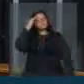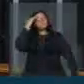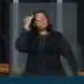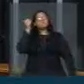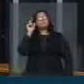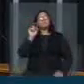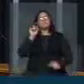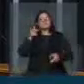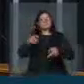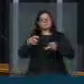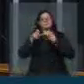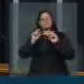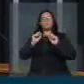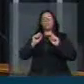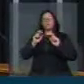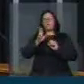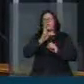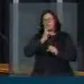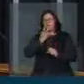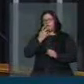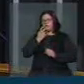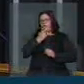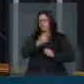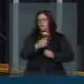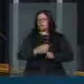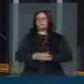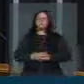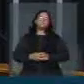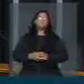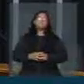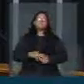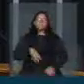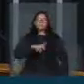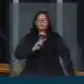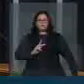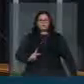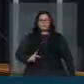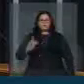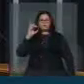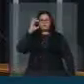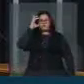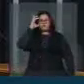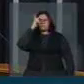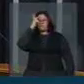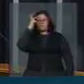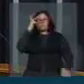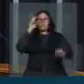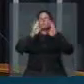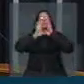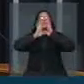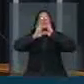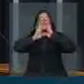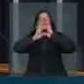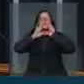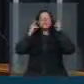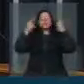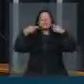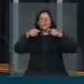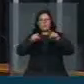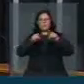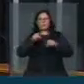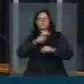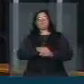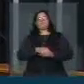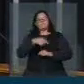captar essa mensagem. A presidente Dilma foi vaiada, aqui no Mané Garrincha.